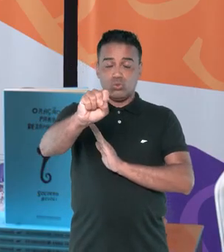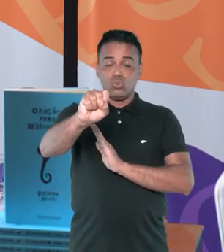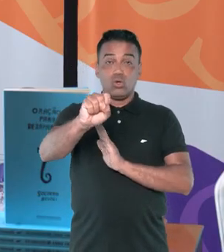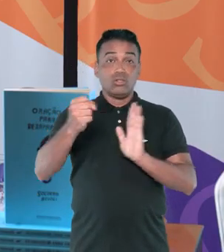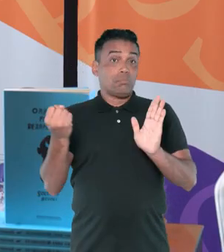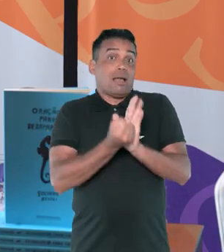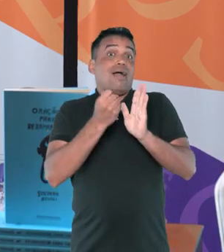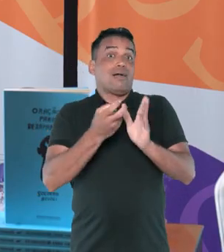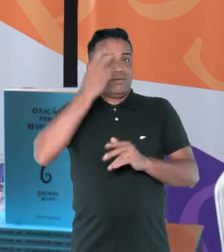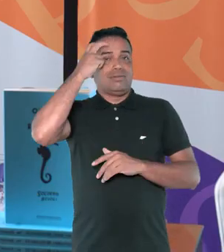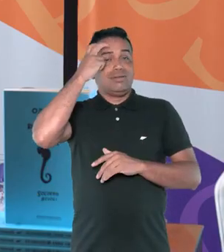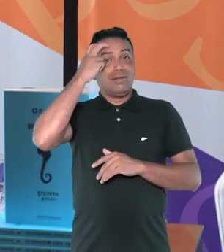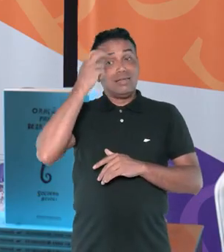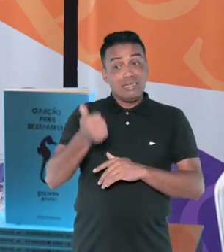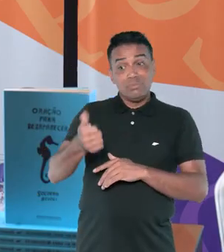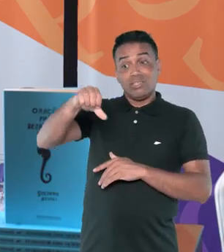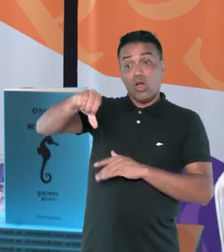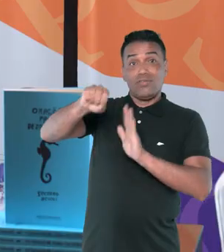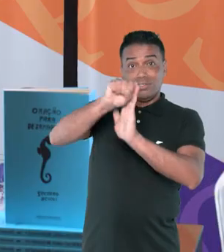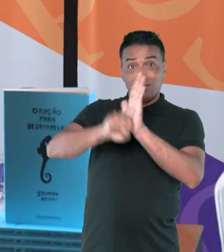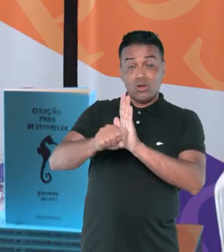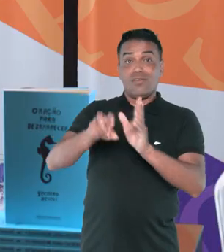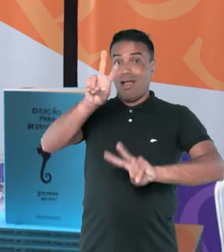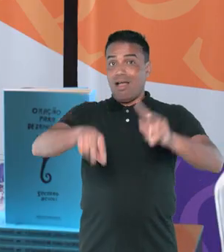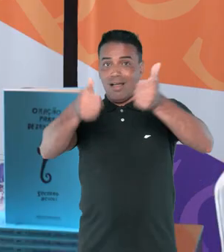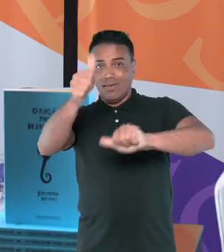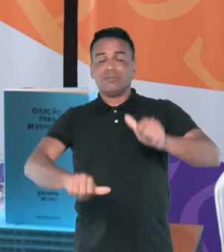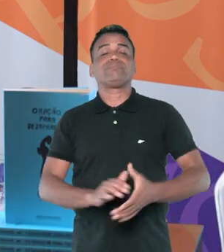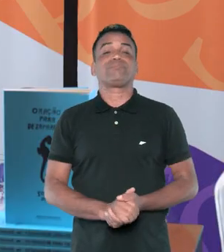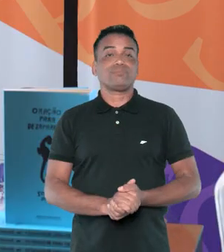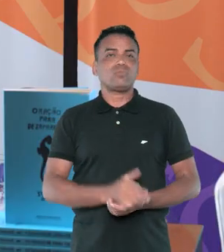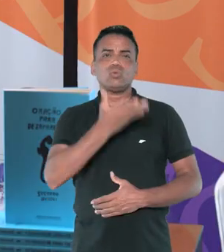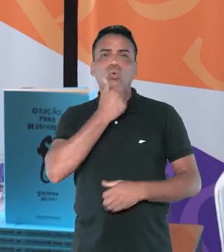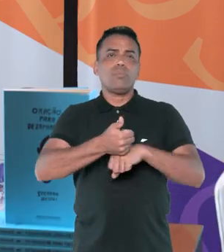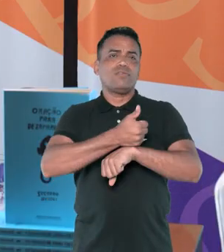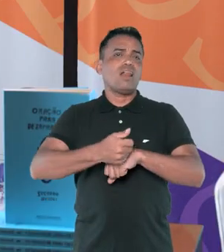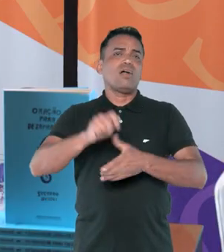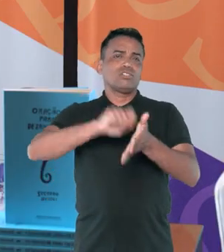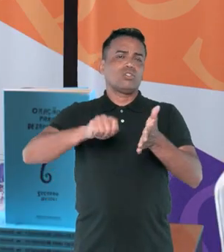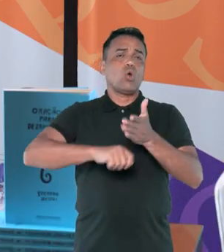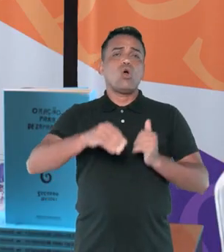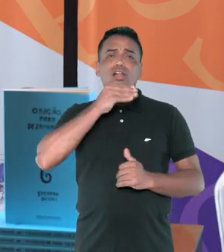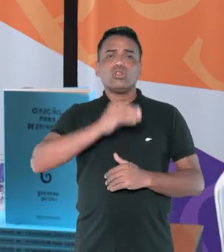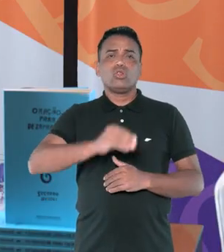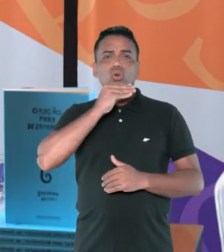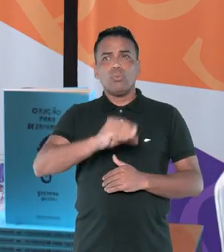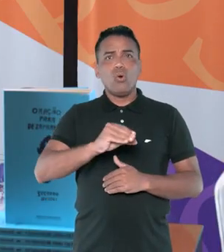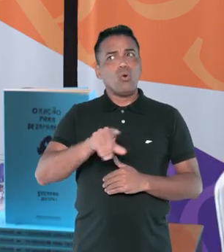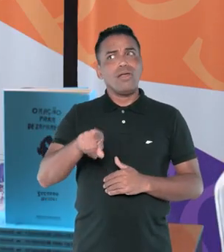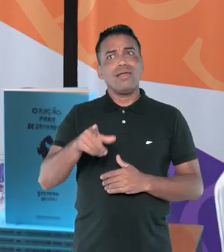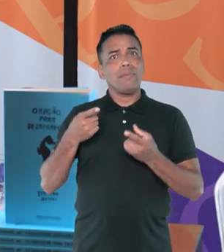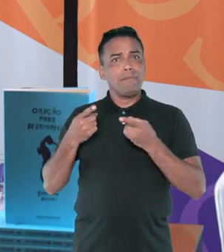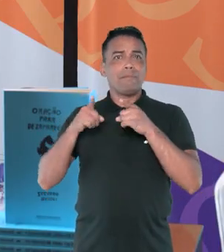a avaliação. Então, estou dizendo isso porque Drummond, entre os seus muitos afazeres, ele era